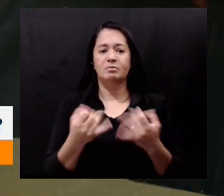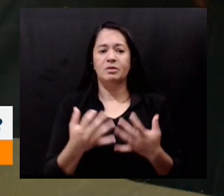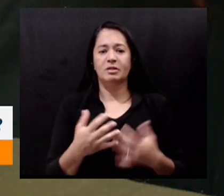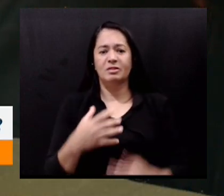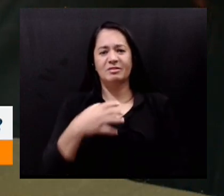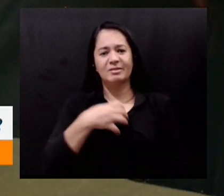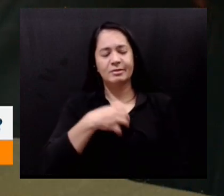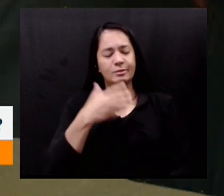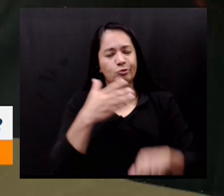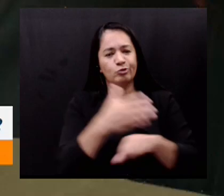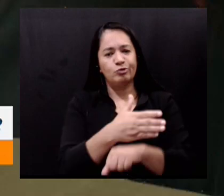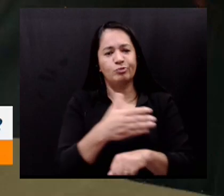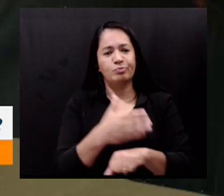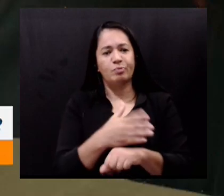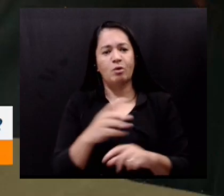né,